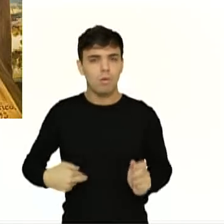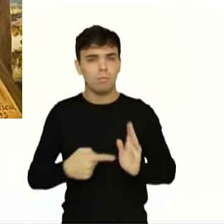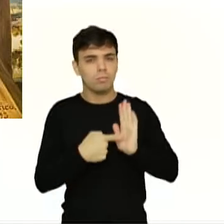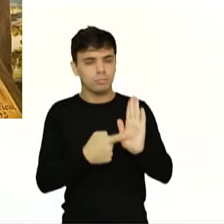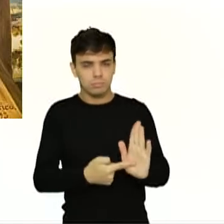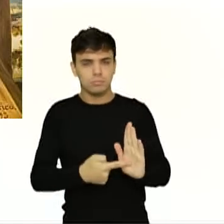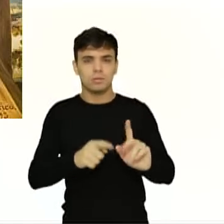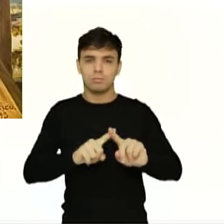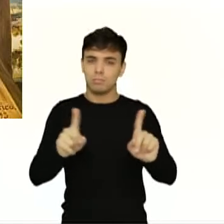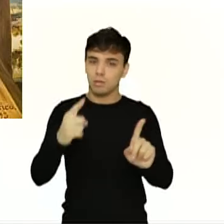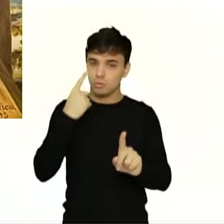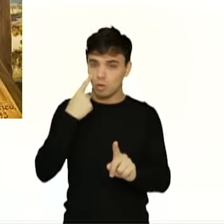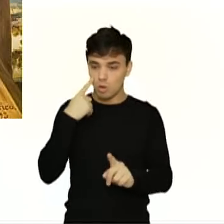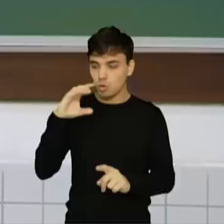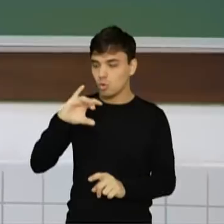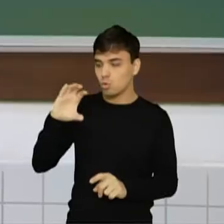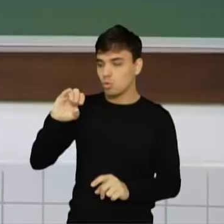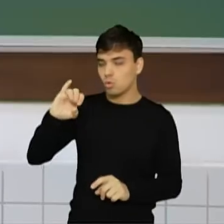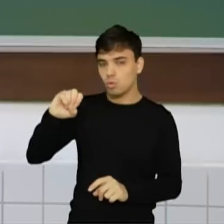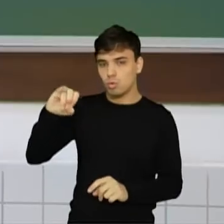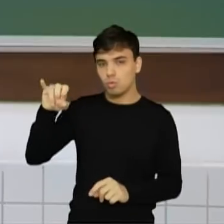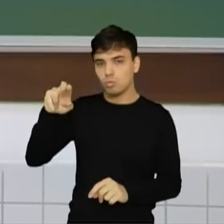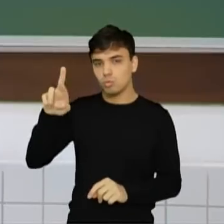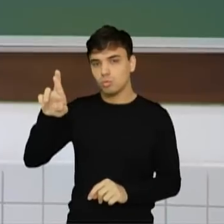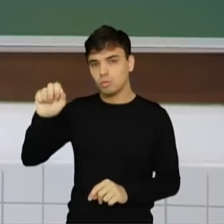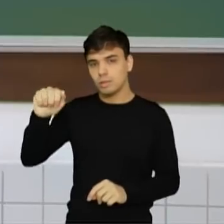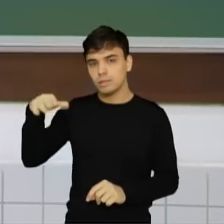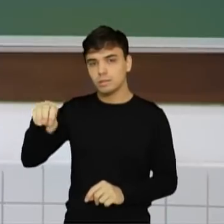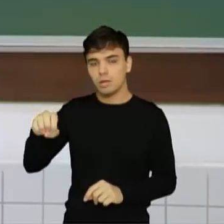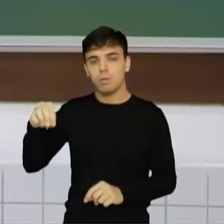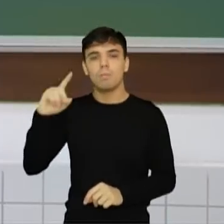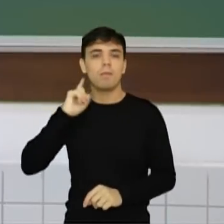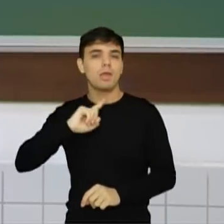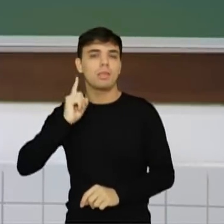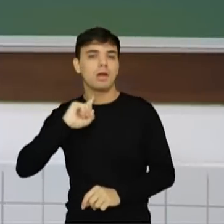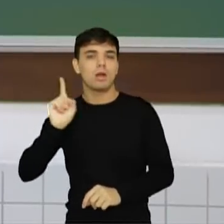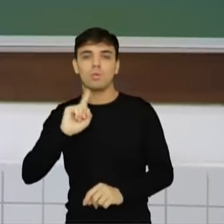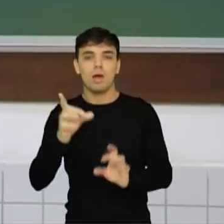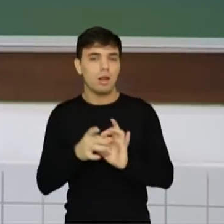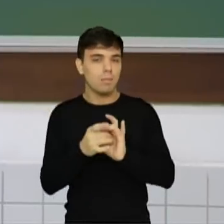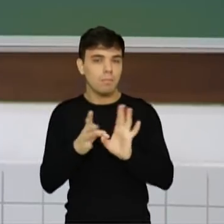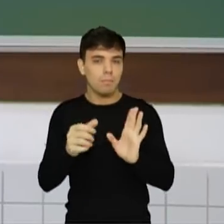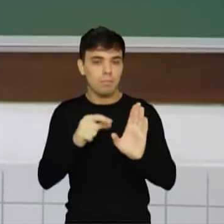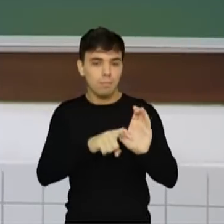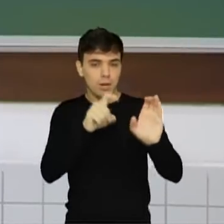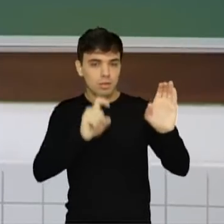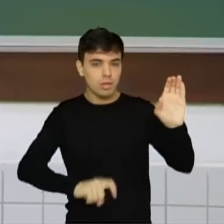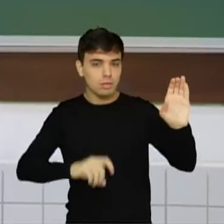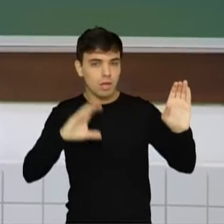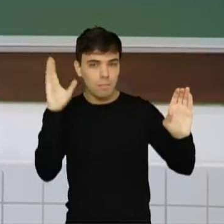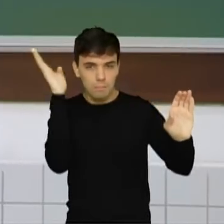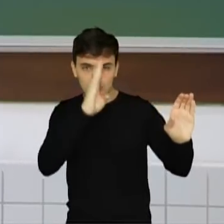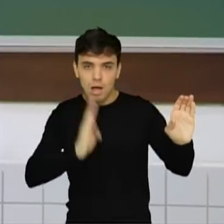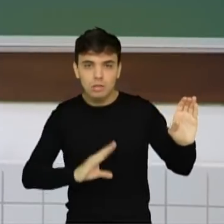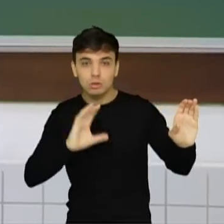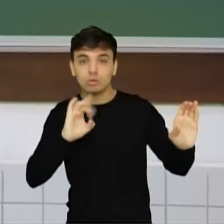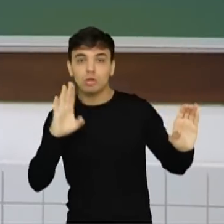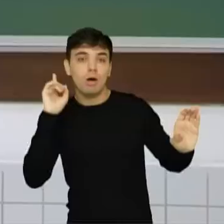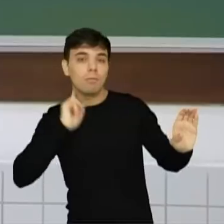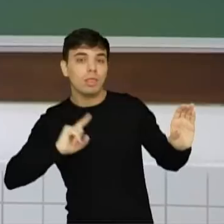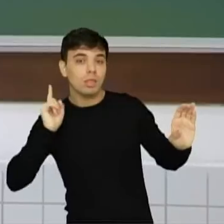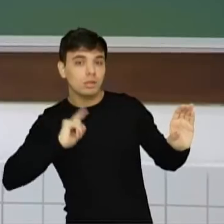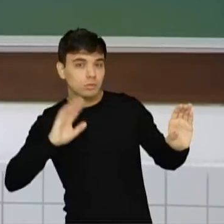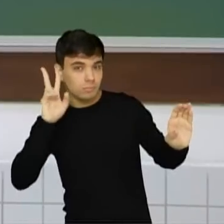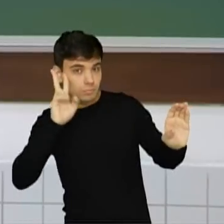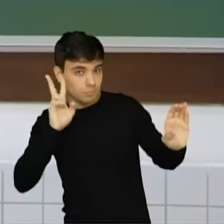Conjugação Mineira não falava de independência do Brasil, falava de independência de Minas Gerais, só desse território. Tá?